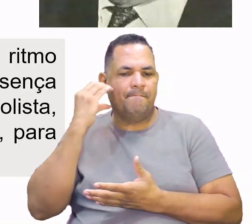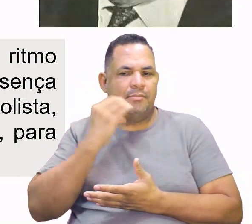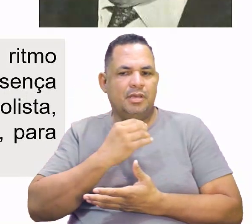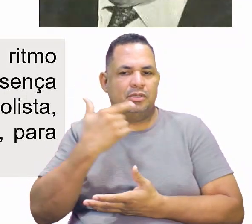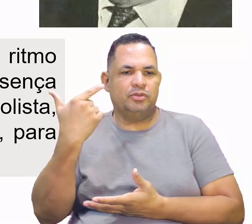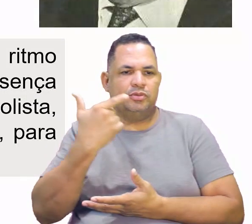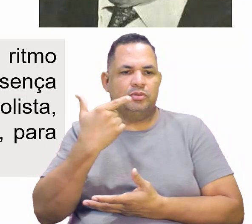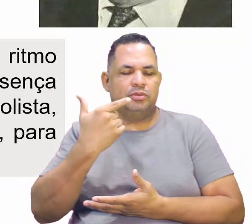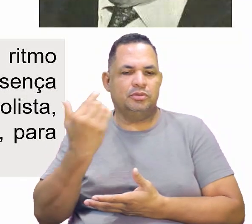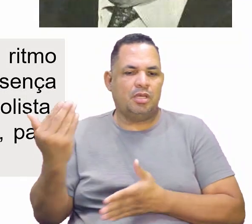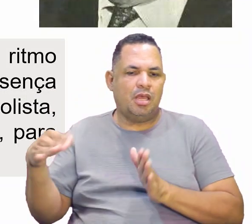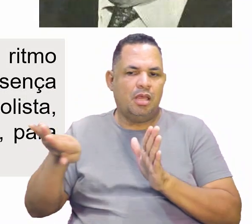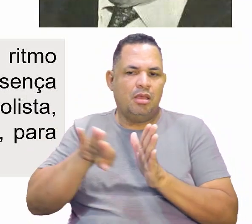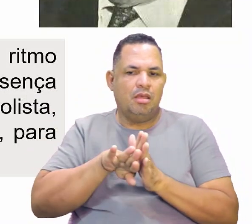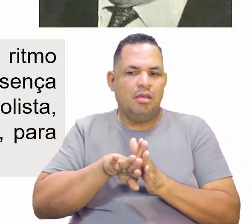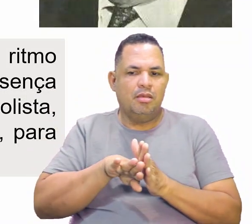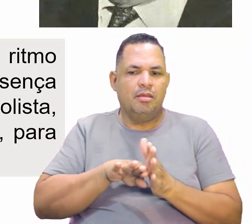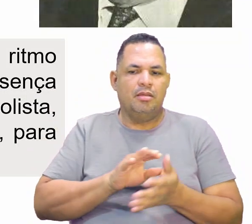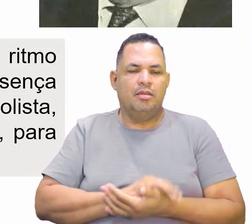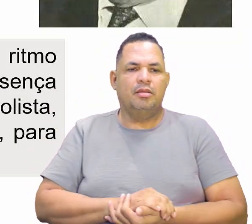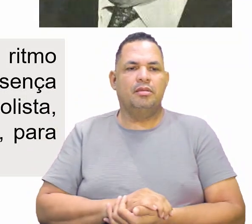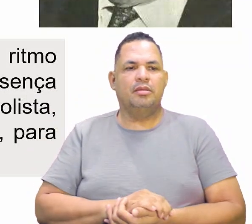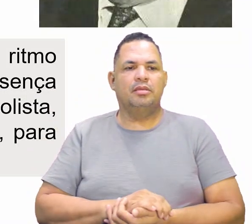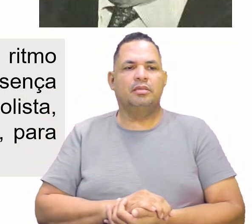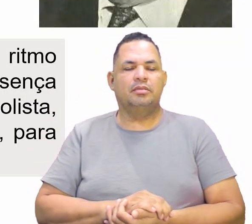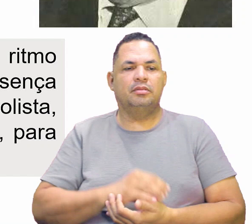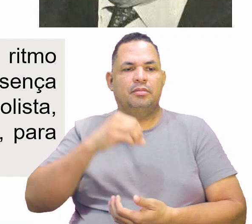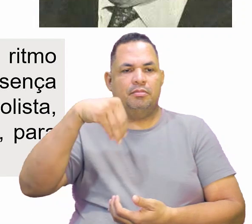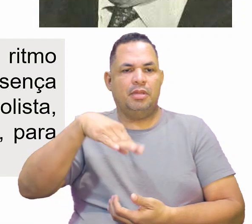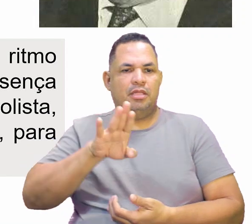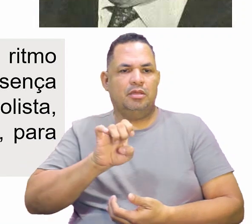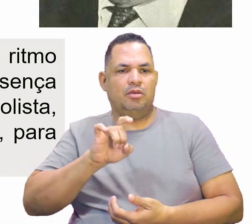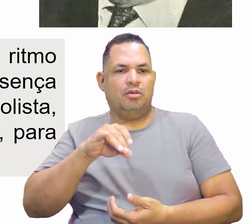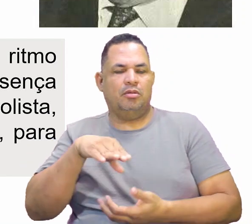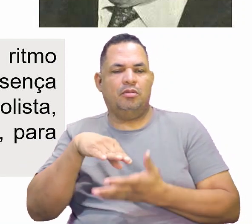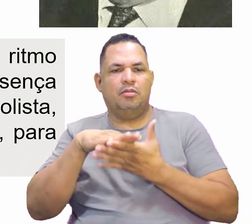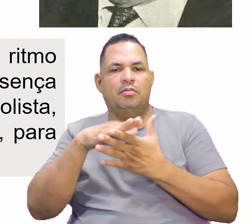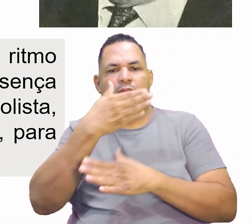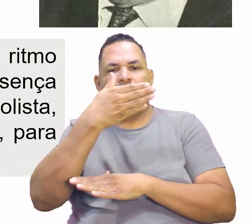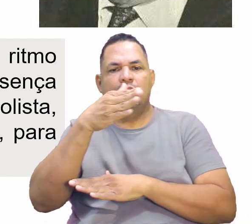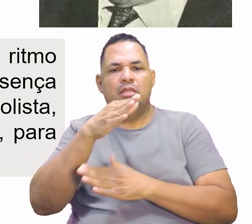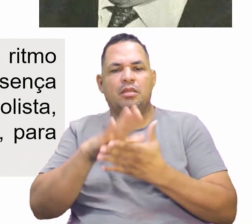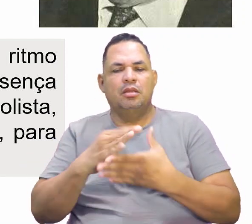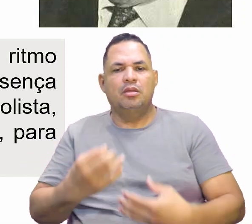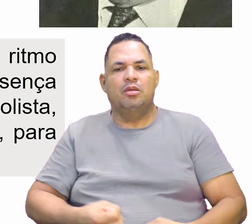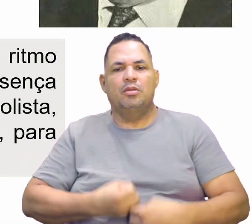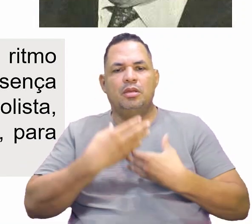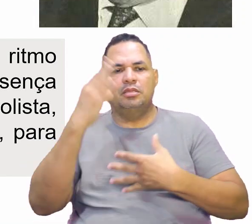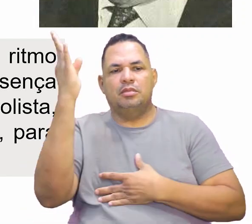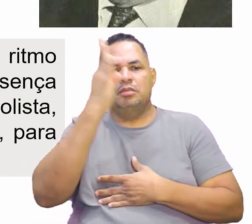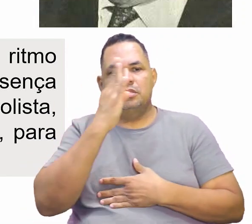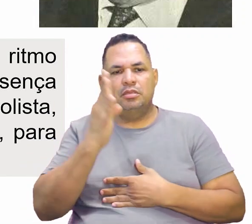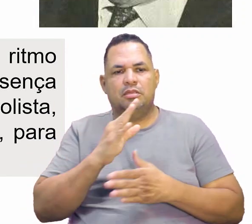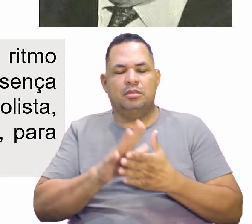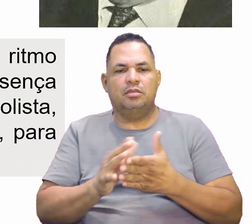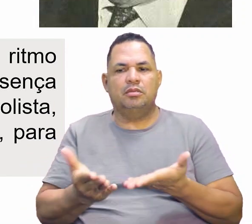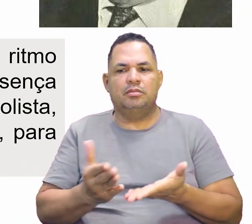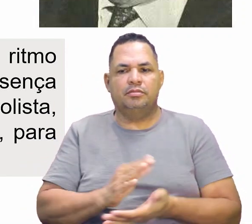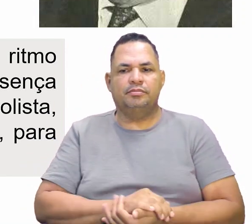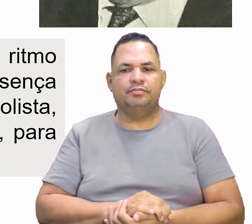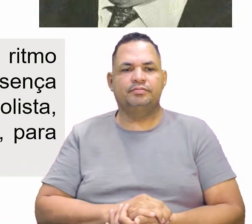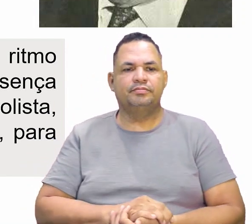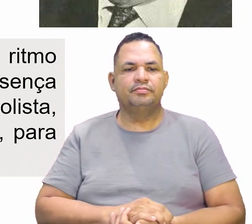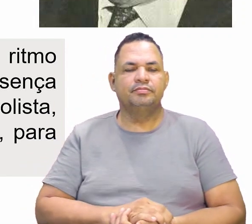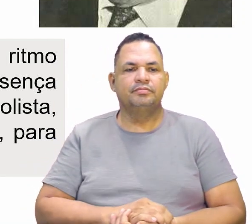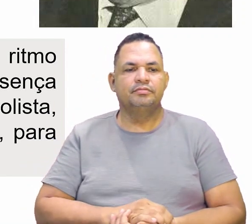Exato. Manuel Bandeira é o poeta brasileiro da primeira geração. Além dessa geração, ele participou de outras